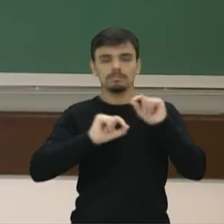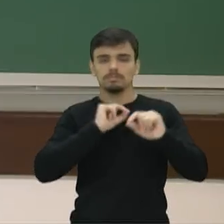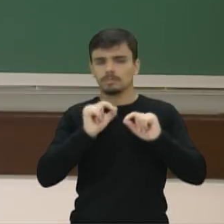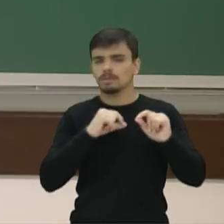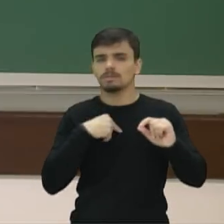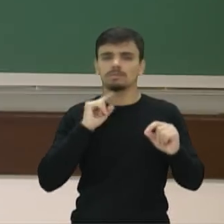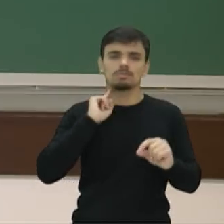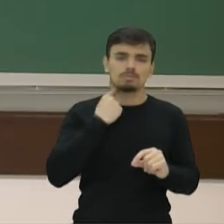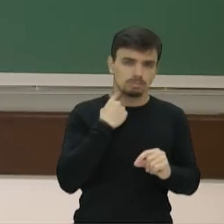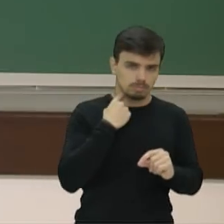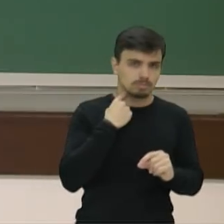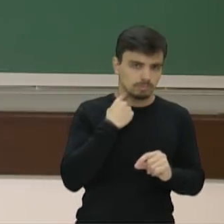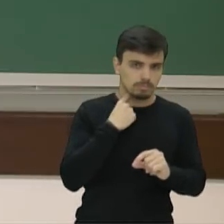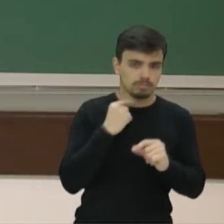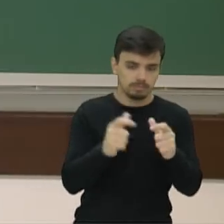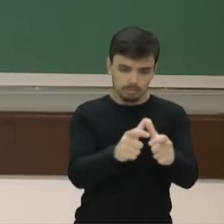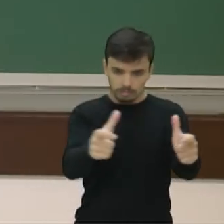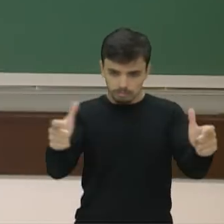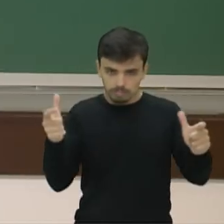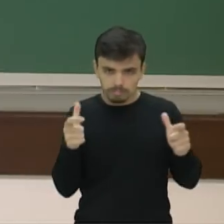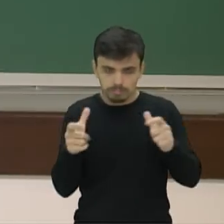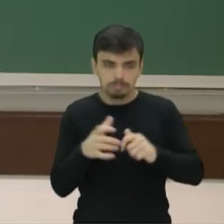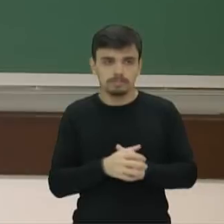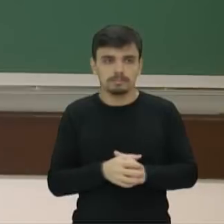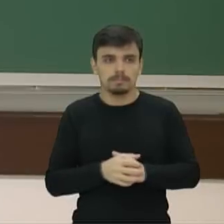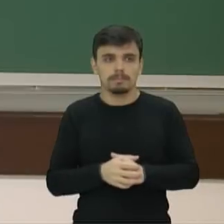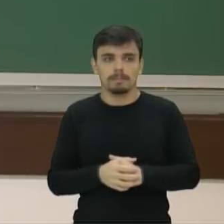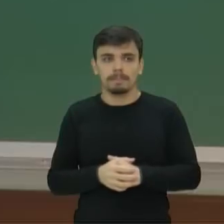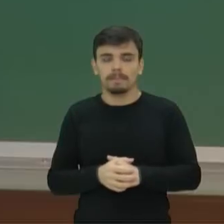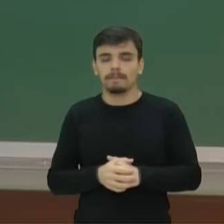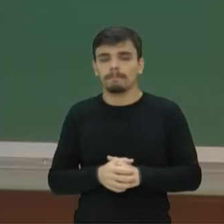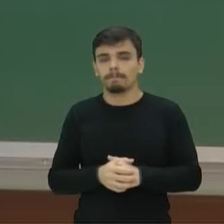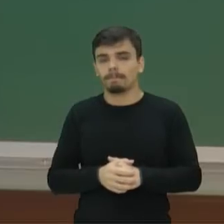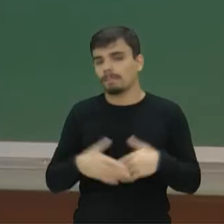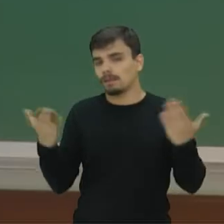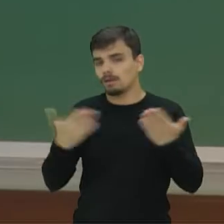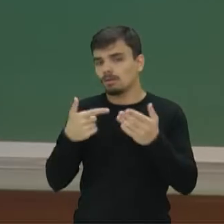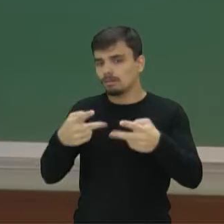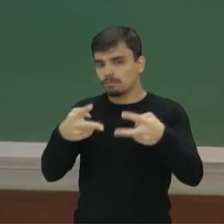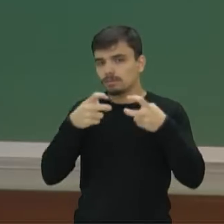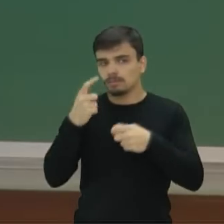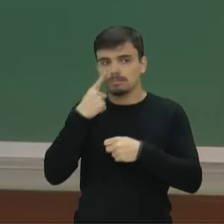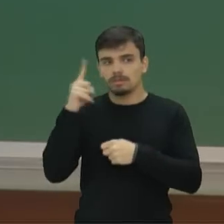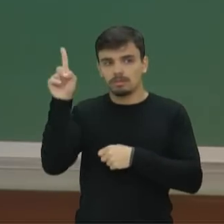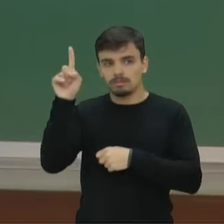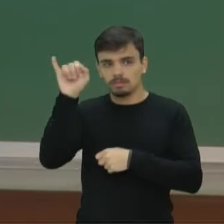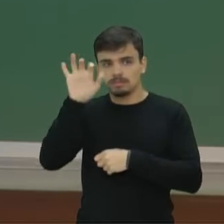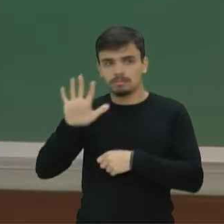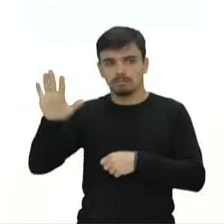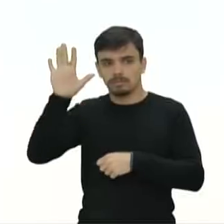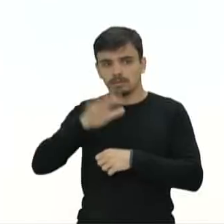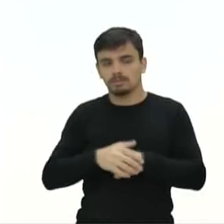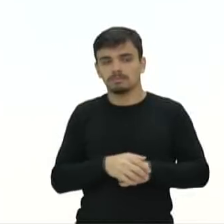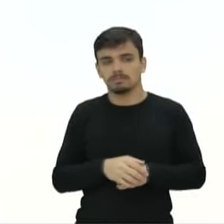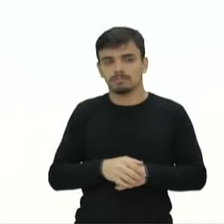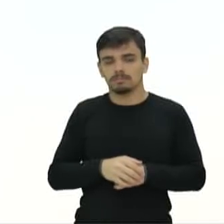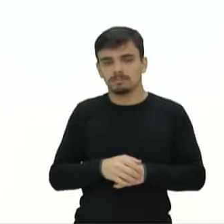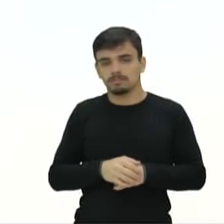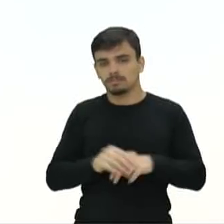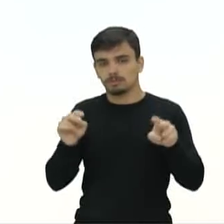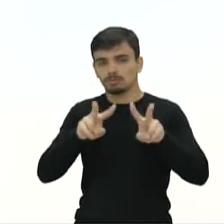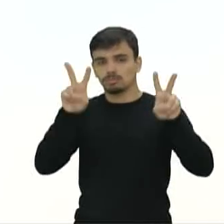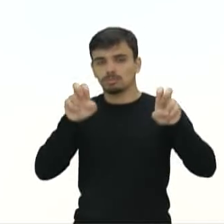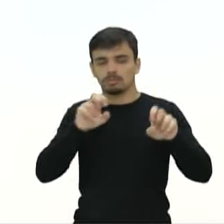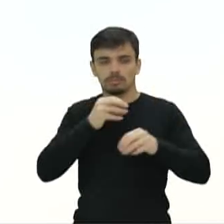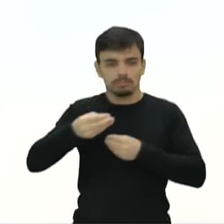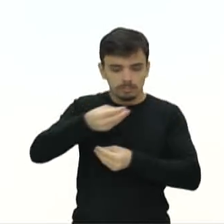aí em grande quantidade. Nós vamos perceber aqui nessa imagem que está aparecendo na tela, justamente essa questão